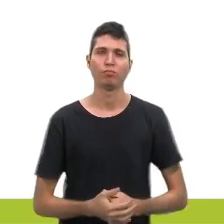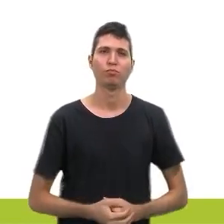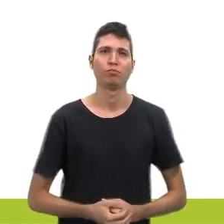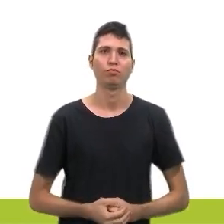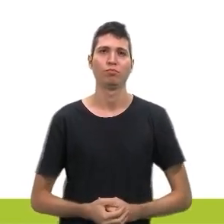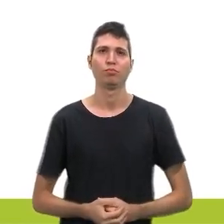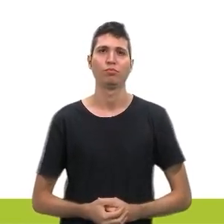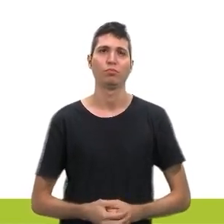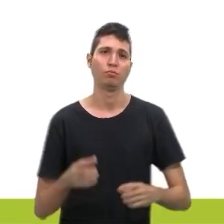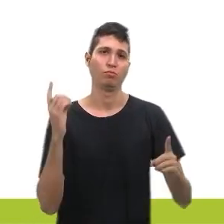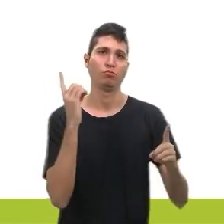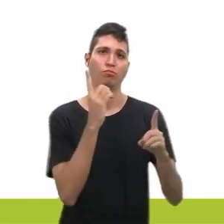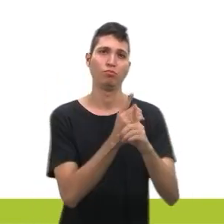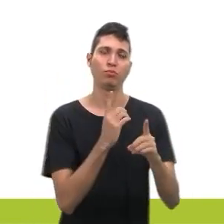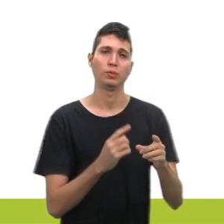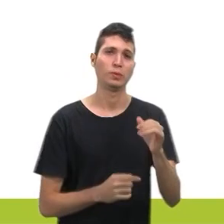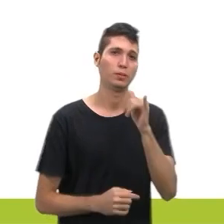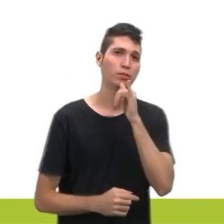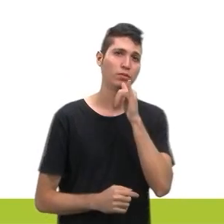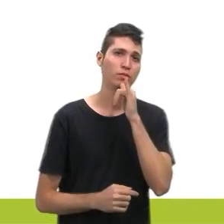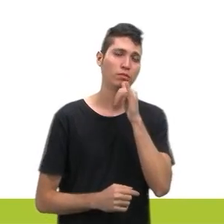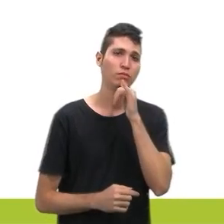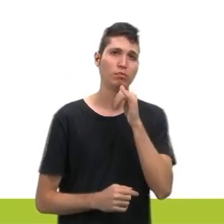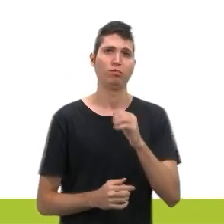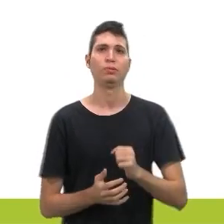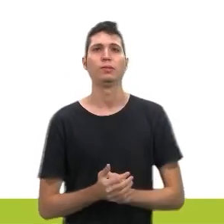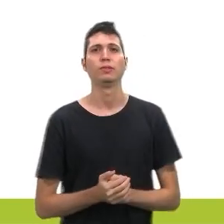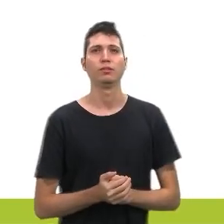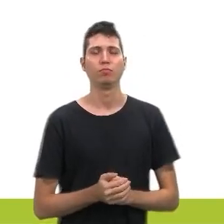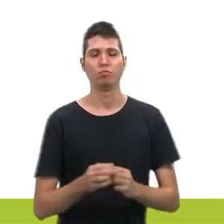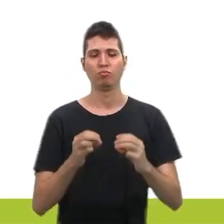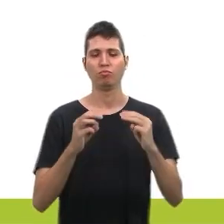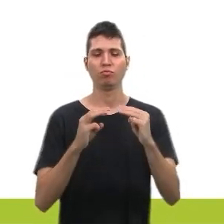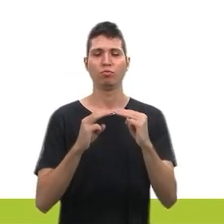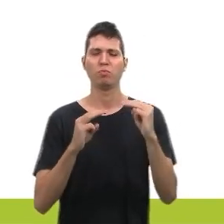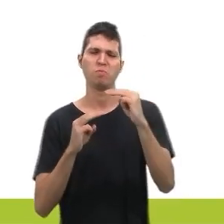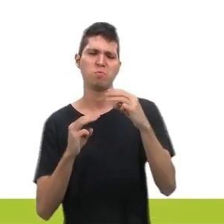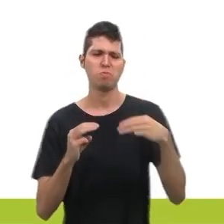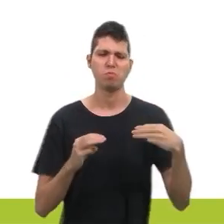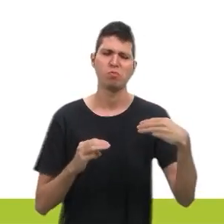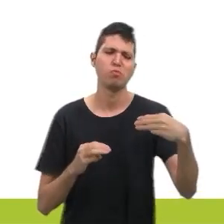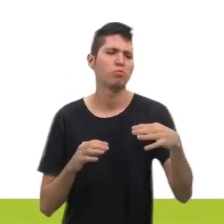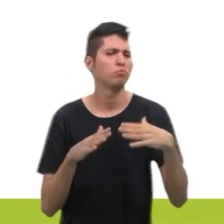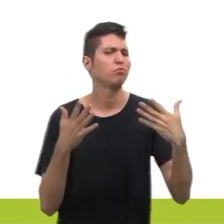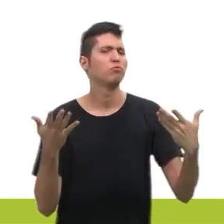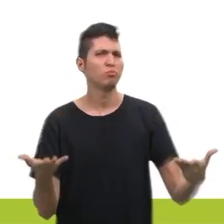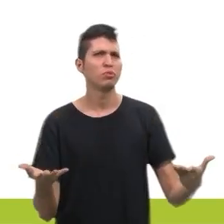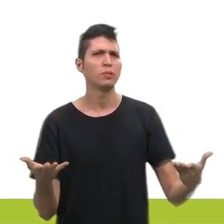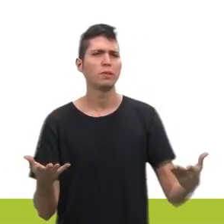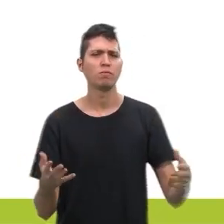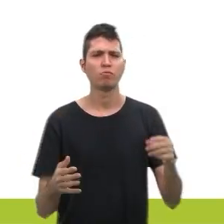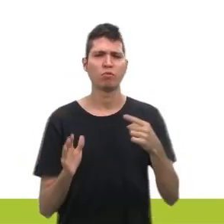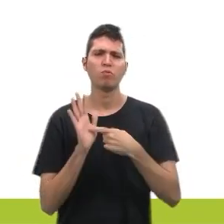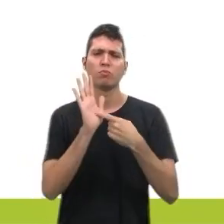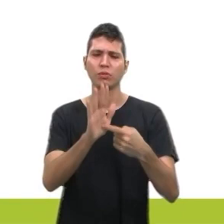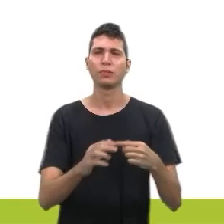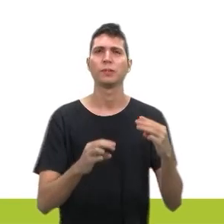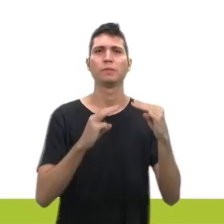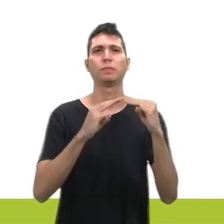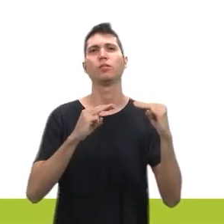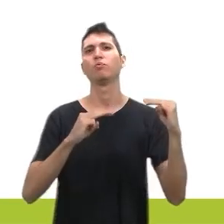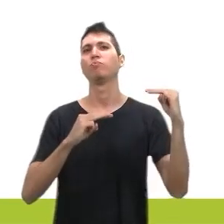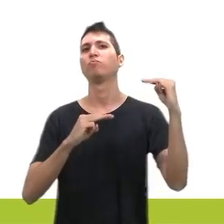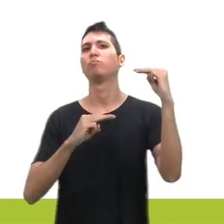Você vai identificar no exemplo se esse exemplo ele vai aparecer como moda, média e mediana. Claramente o exemplo está aparecendo como média, né? Porque ele já traz para a